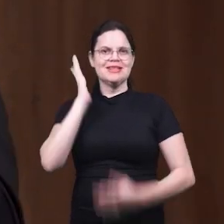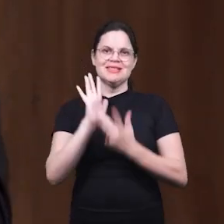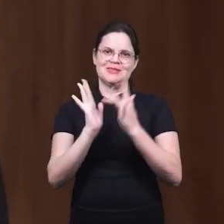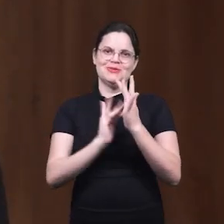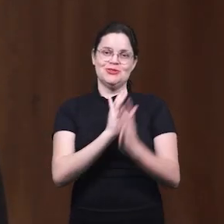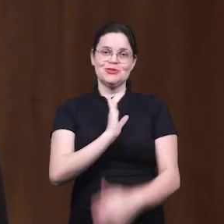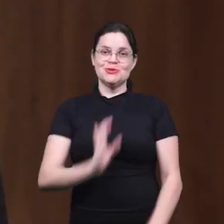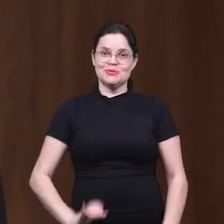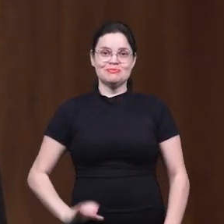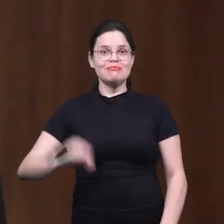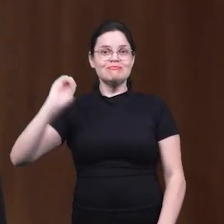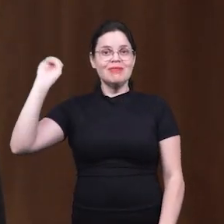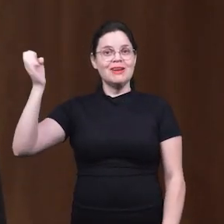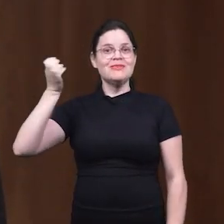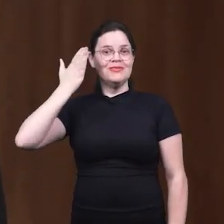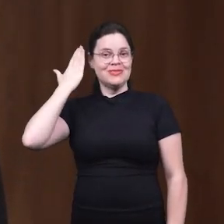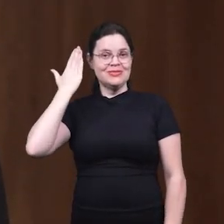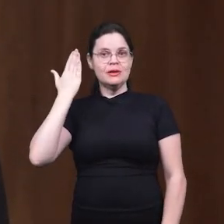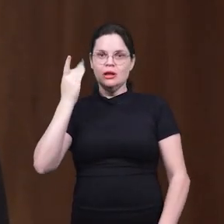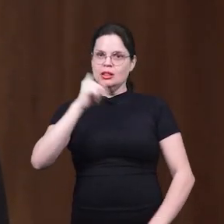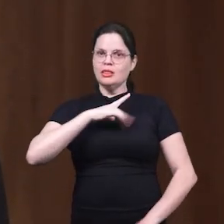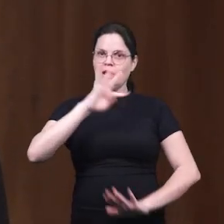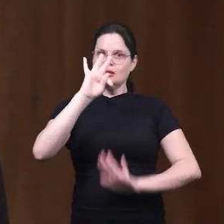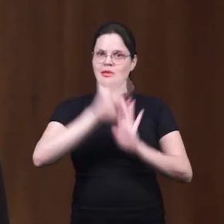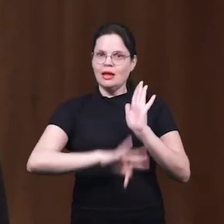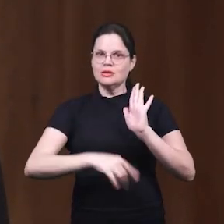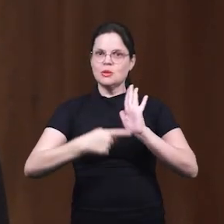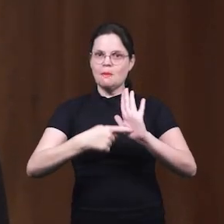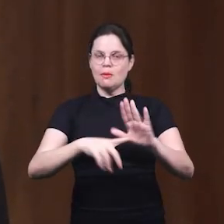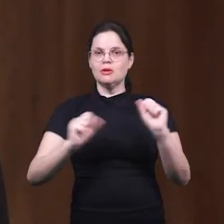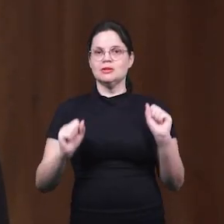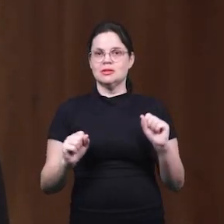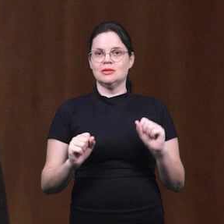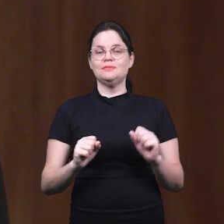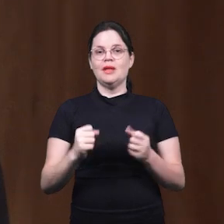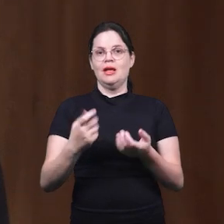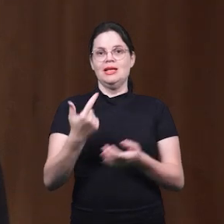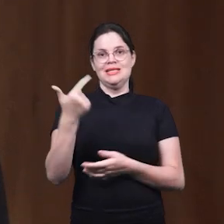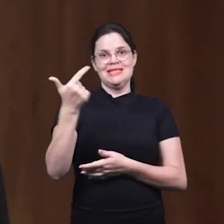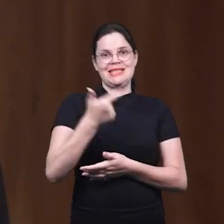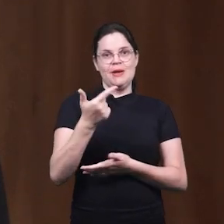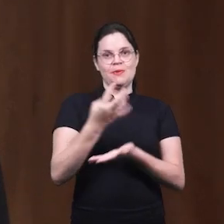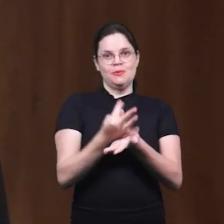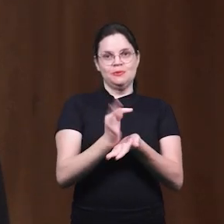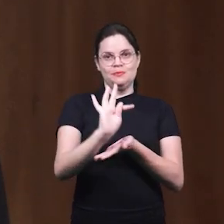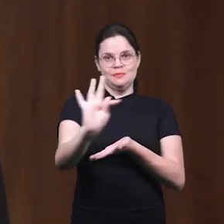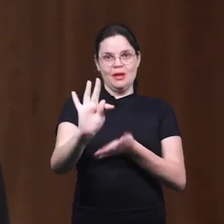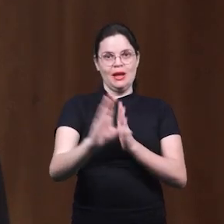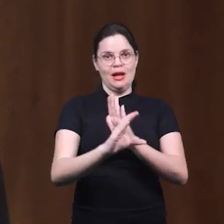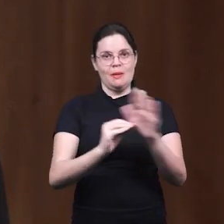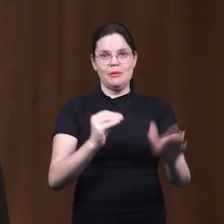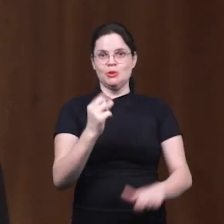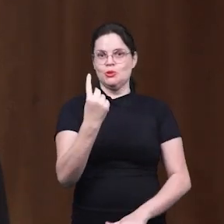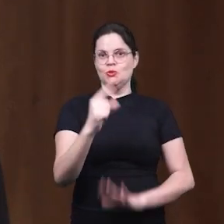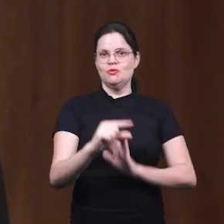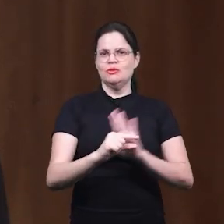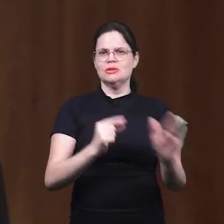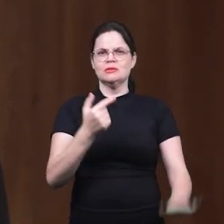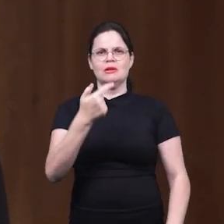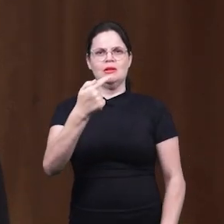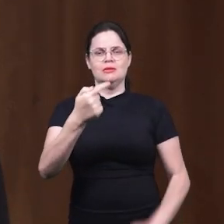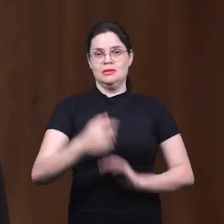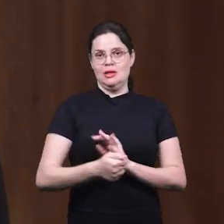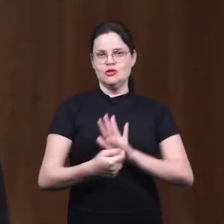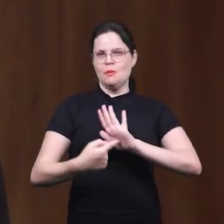Cristo. O que está até fundamentado no texto de 2 Tessalonicenses, capítulo 1, verso 7.